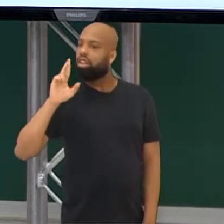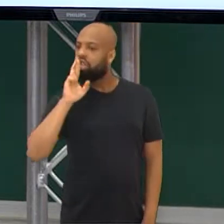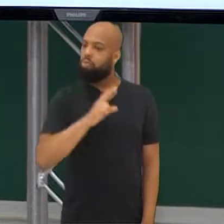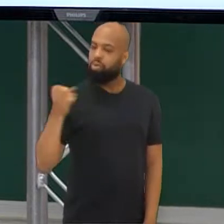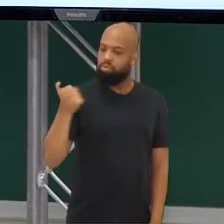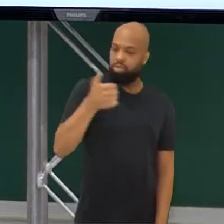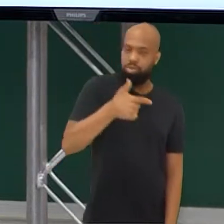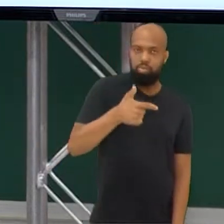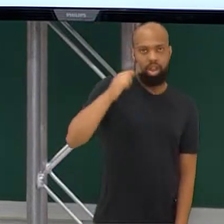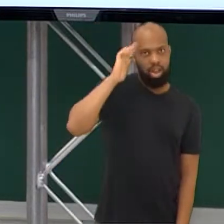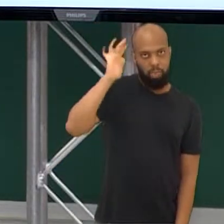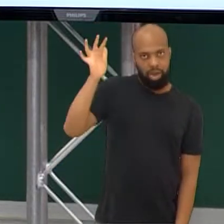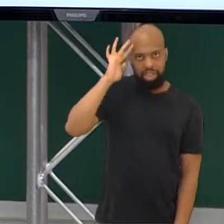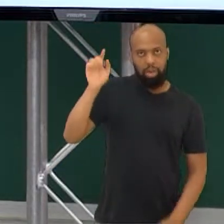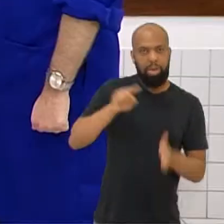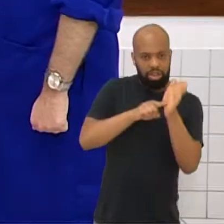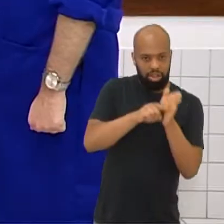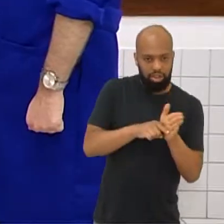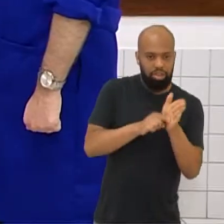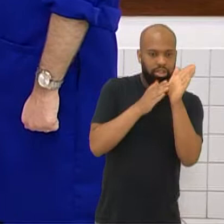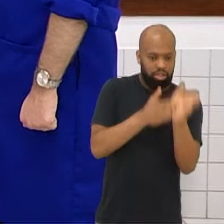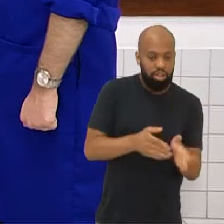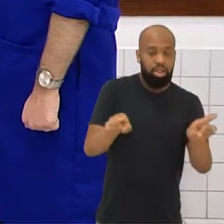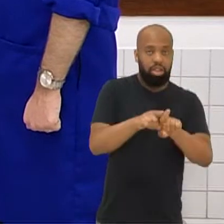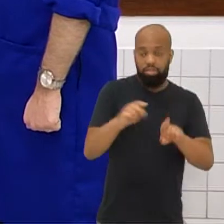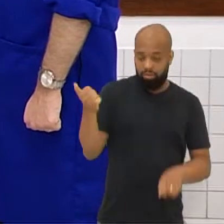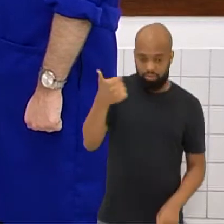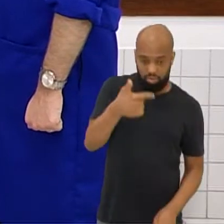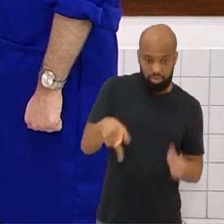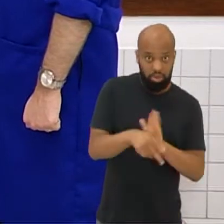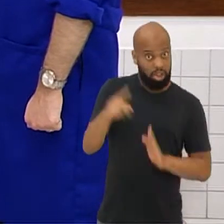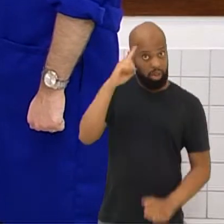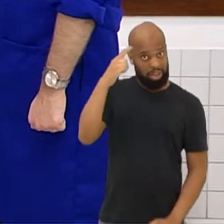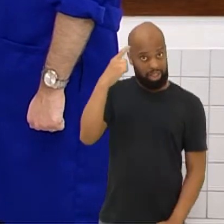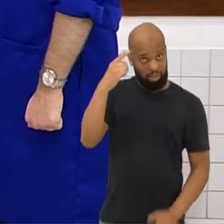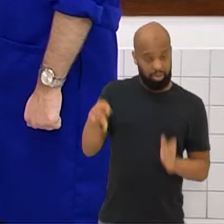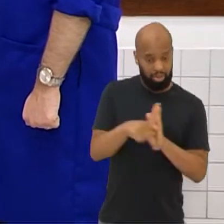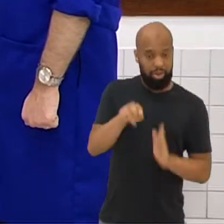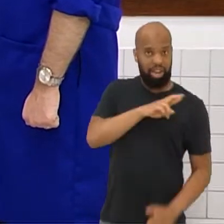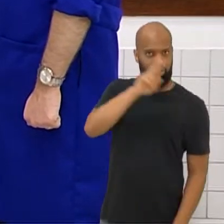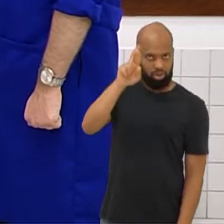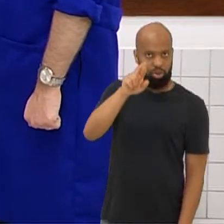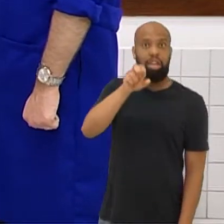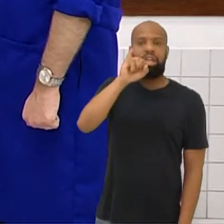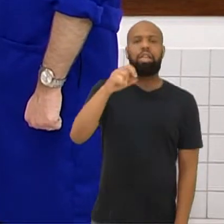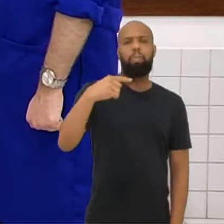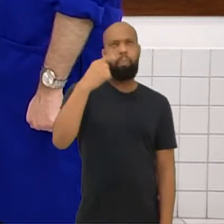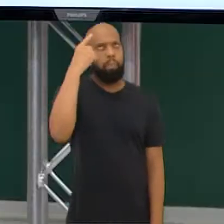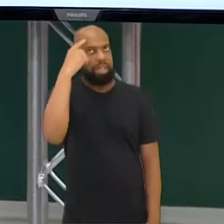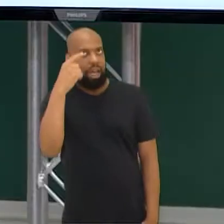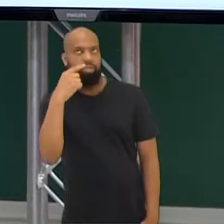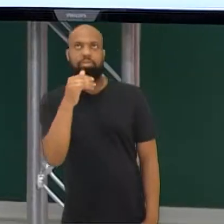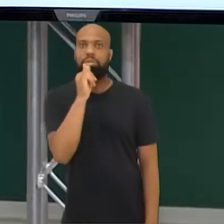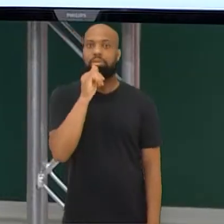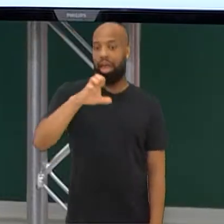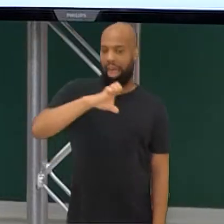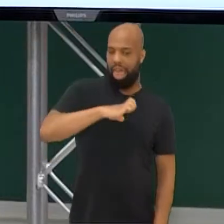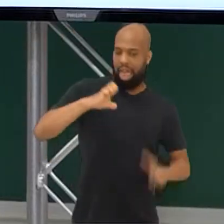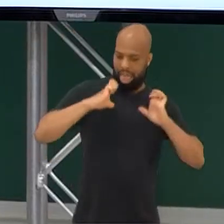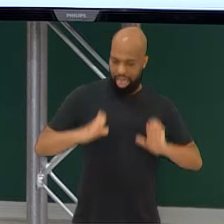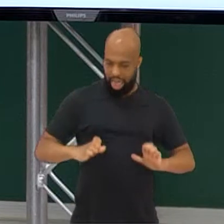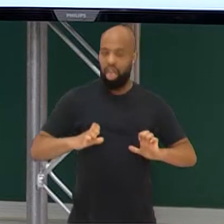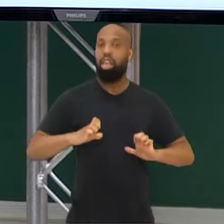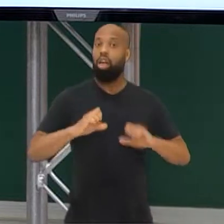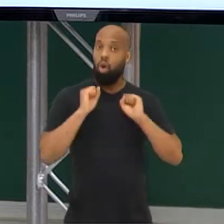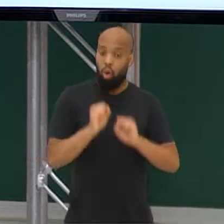da metafísica e acima do pensamento religioso. Obviamente, se você for parar para pensar em questões éticas e tudo mais, a gente